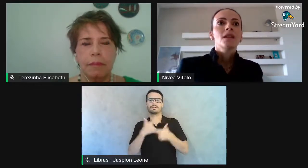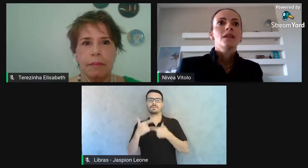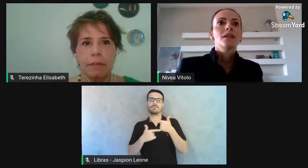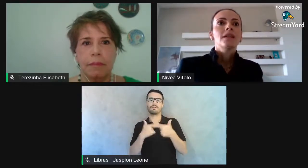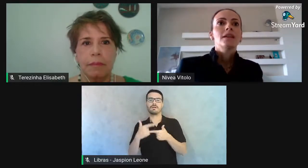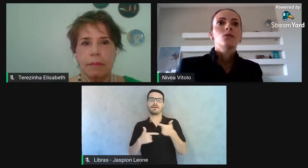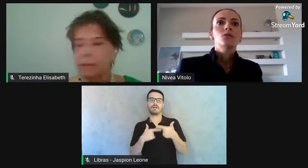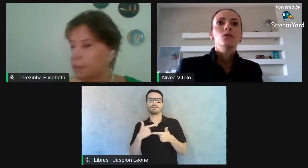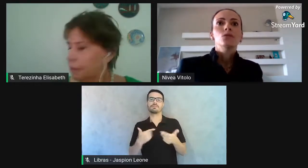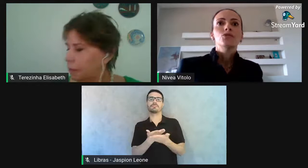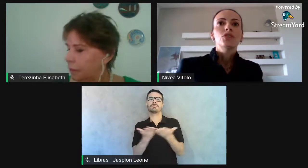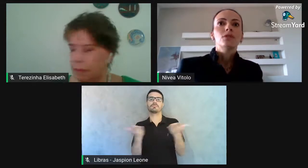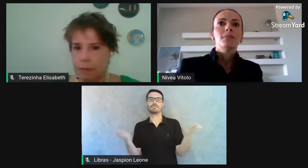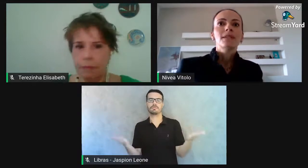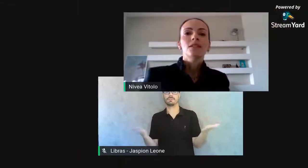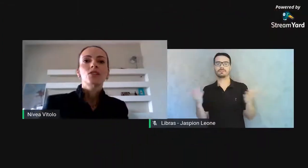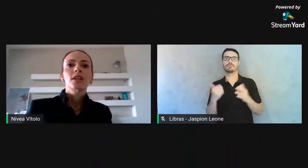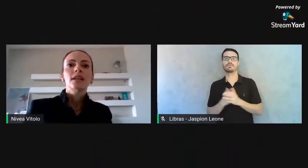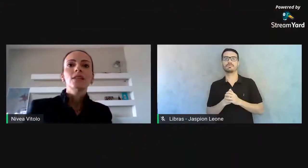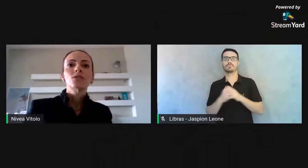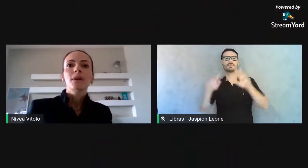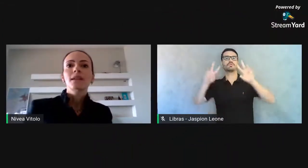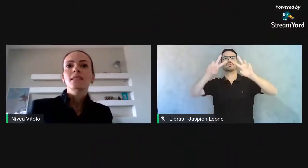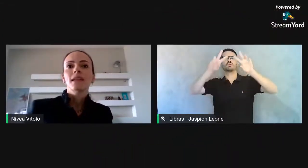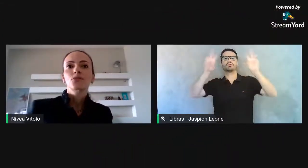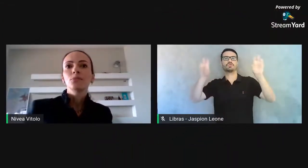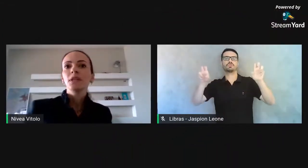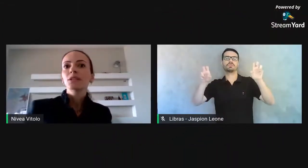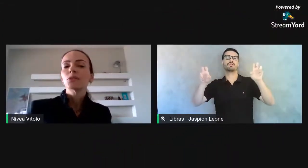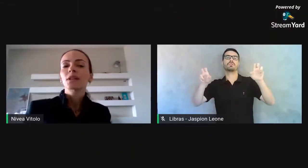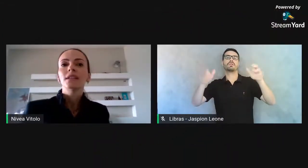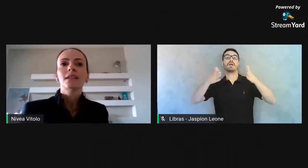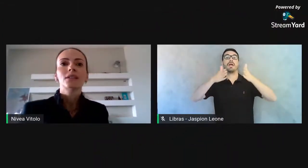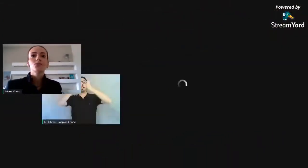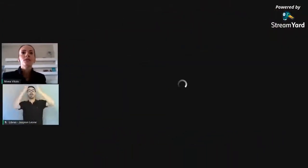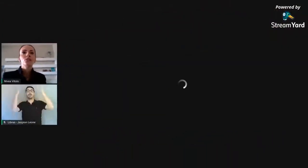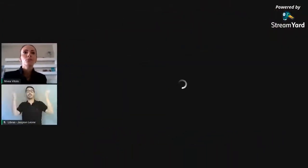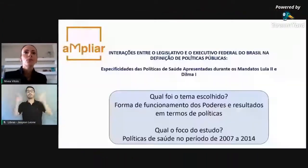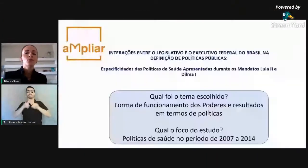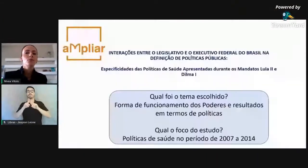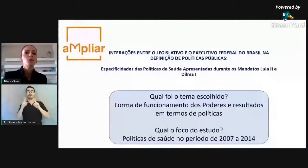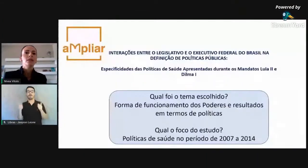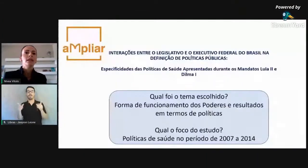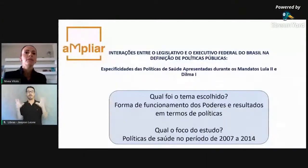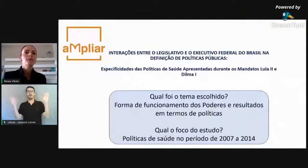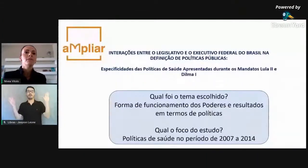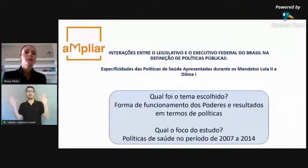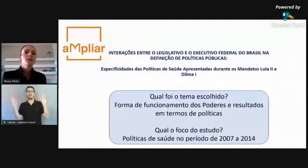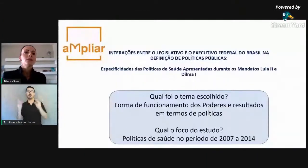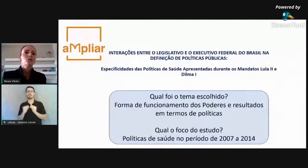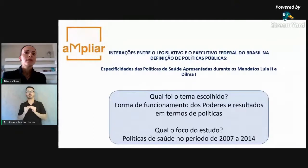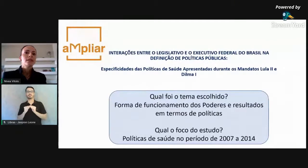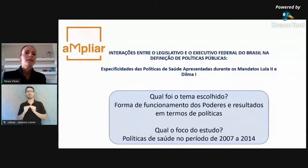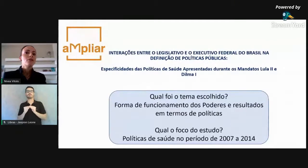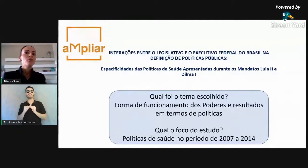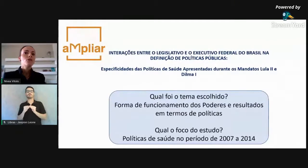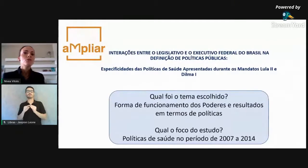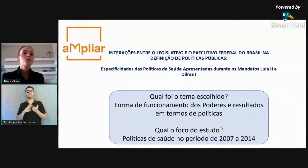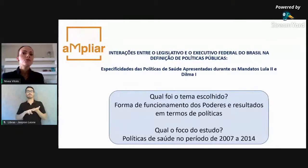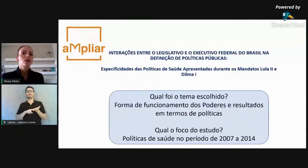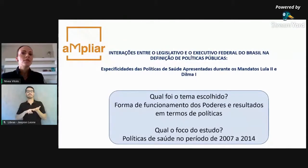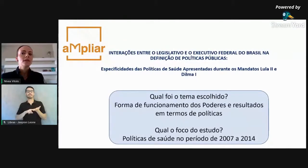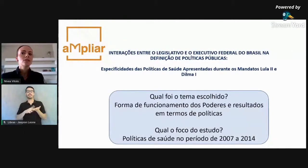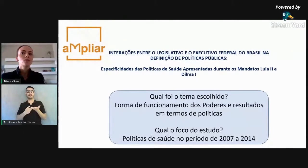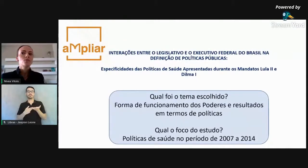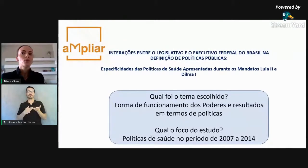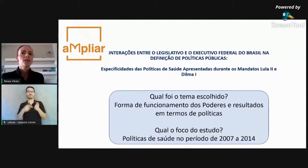vocês. O título é bastante grande, mas resumindo aqui, traduzindo um pouco o meu tema, eu tratei da